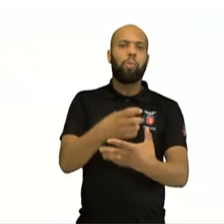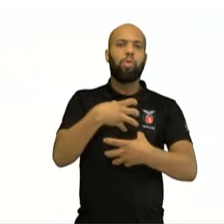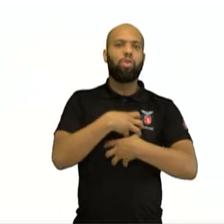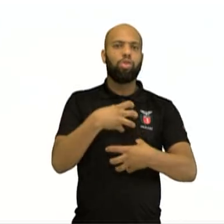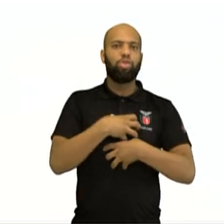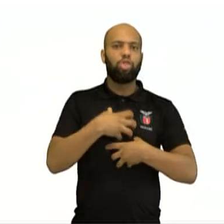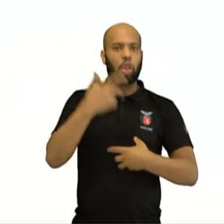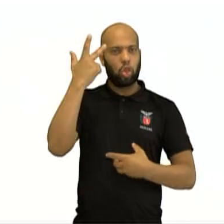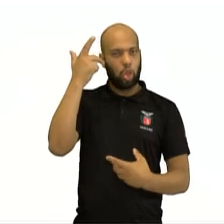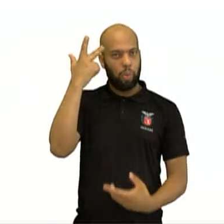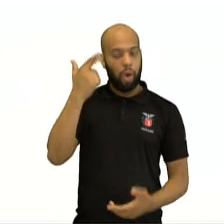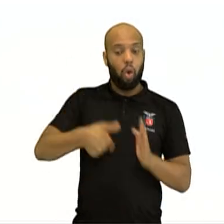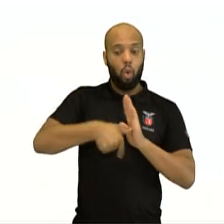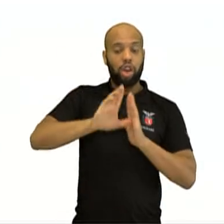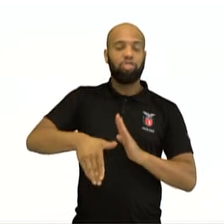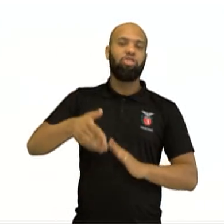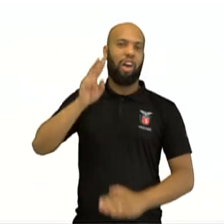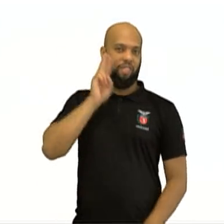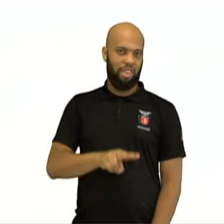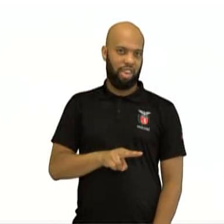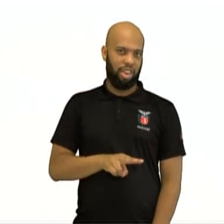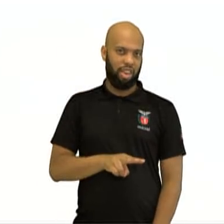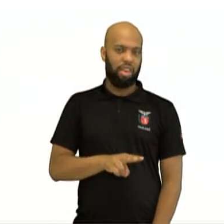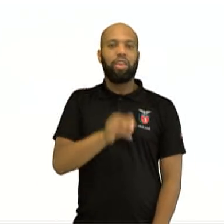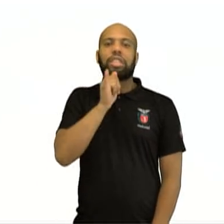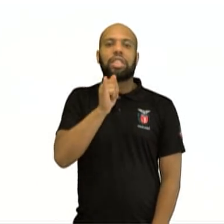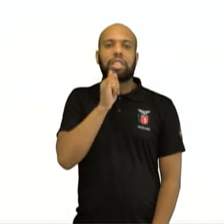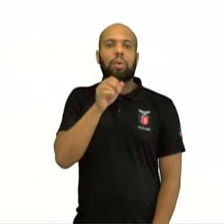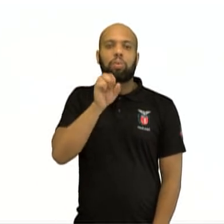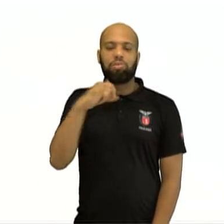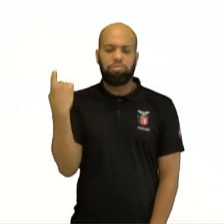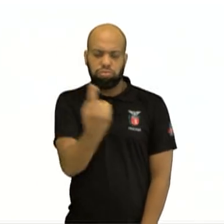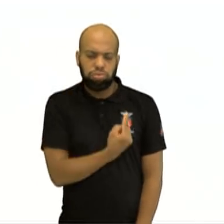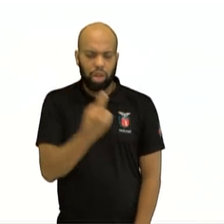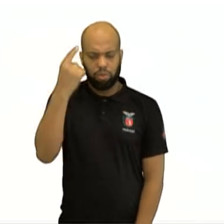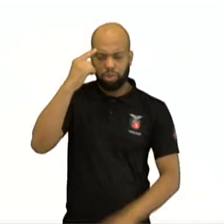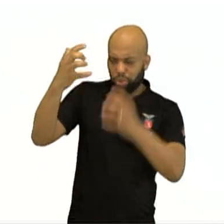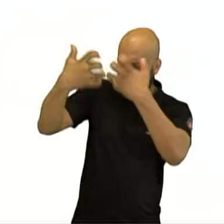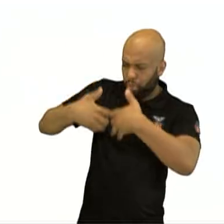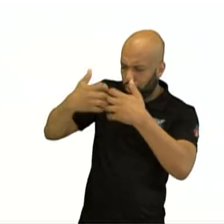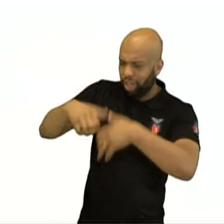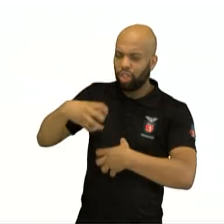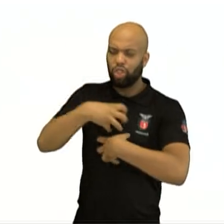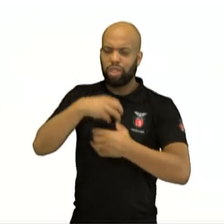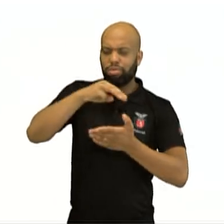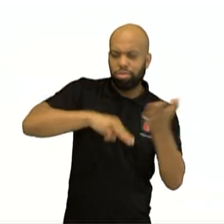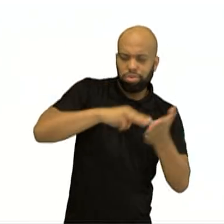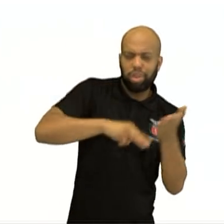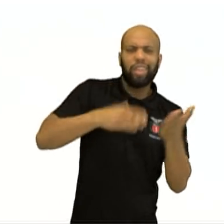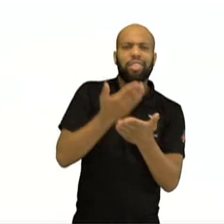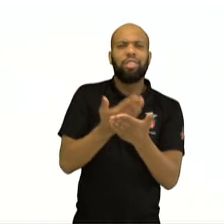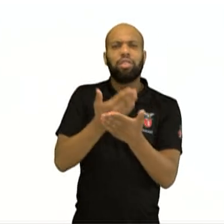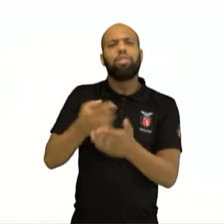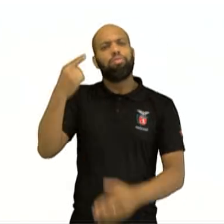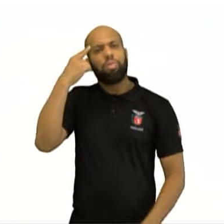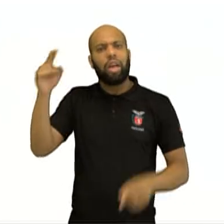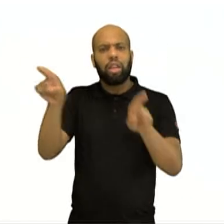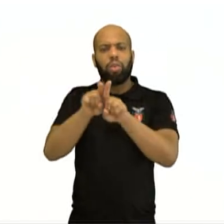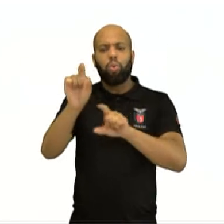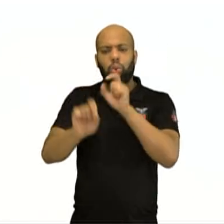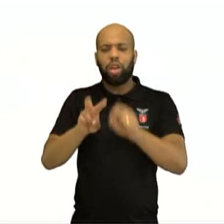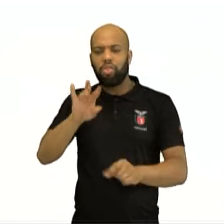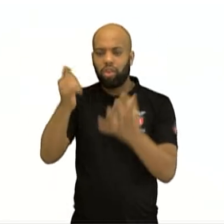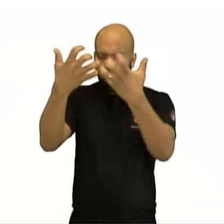já observados. Da mesma forma, quando nós pensamos num método de estudos, nós pensamos naquilo que